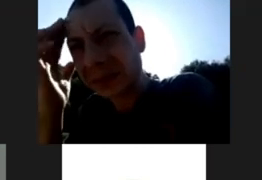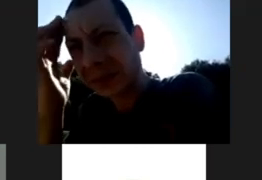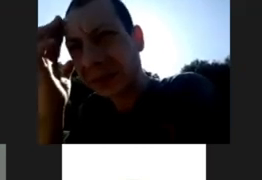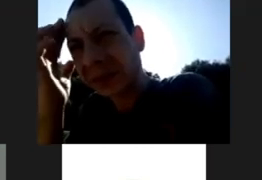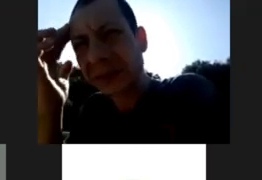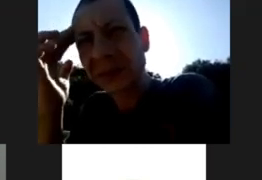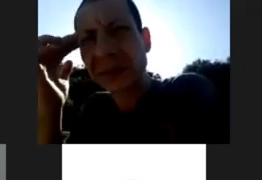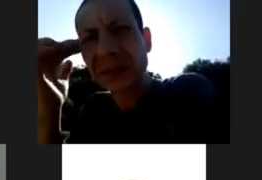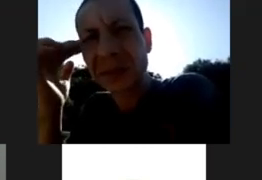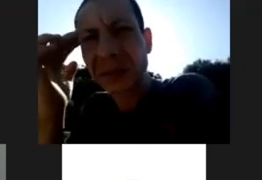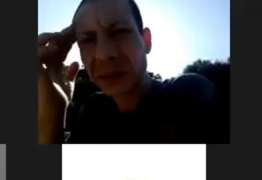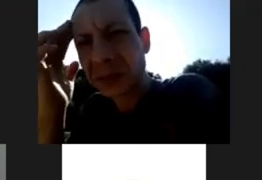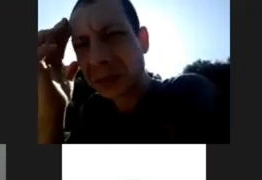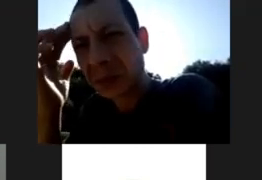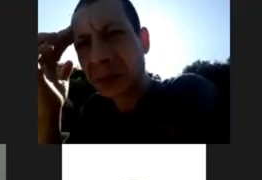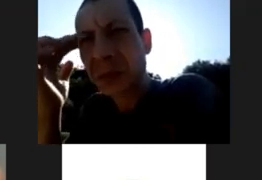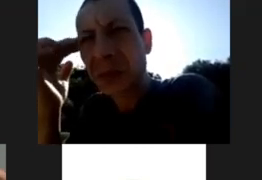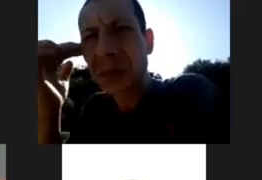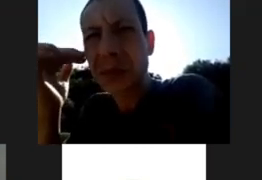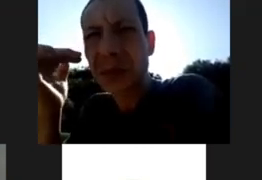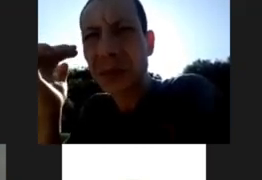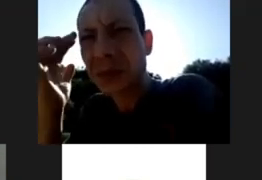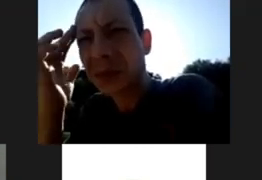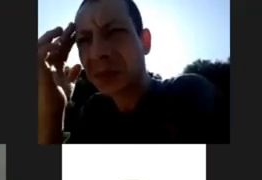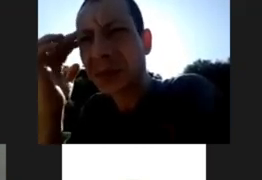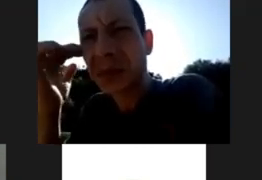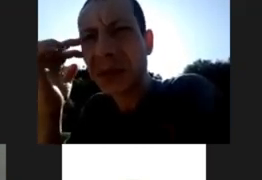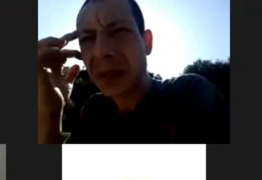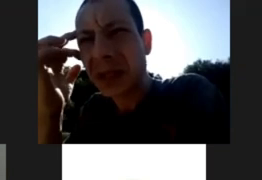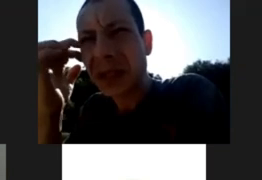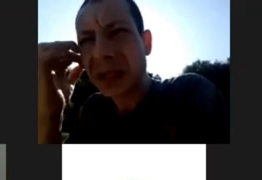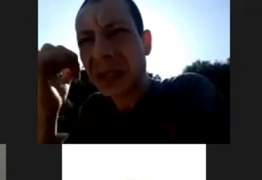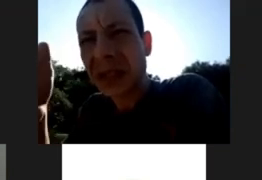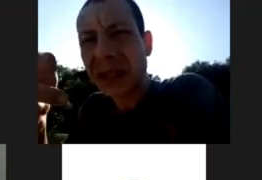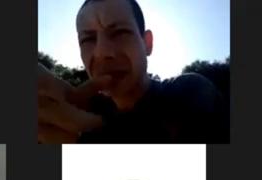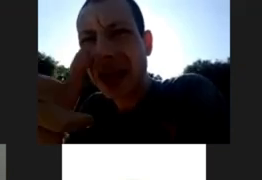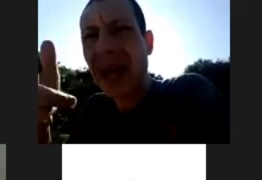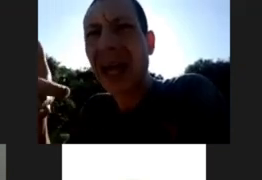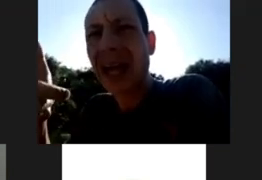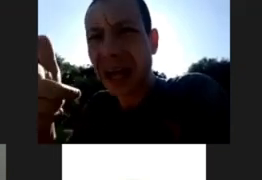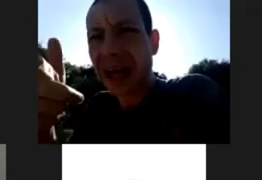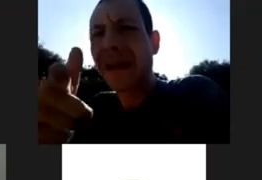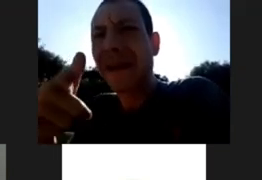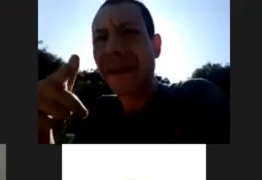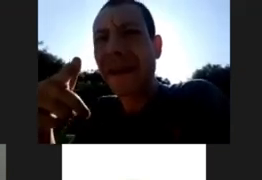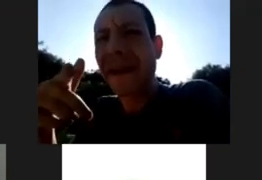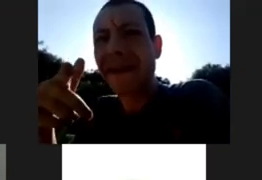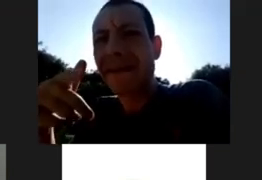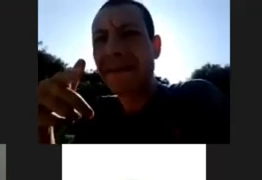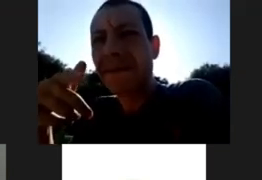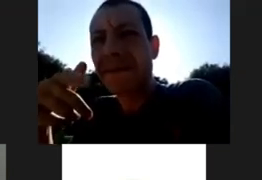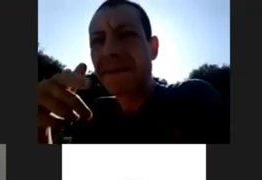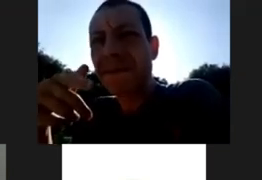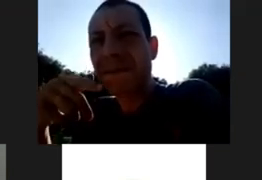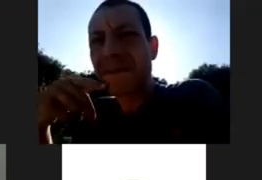os 50% dele. E aí eu trago a melhora no final da terapia. Ou seja, o nível de confiança, segura